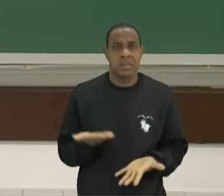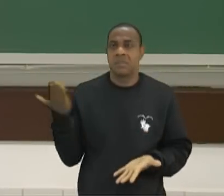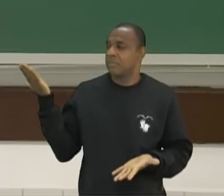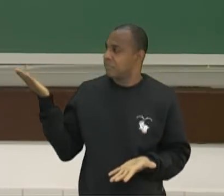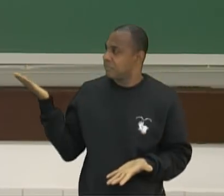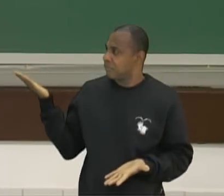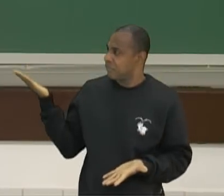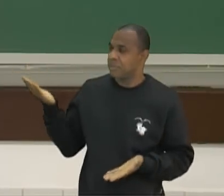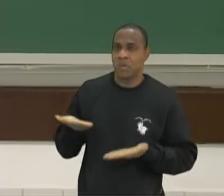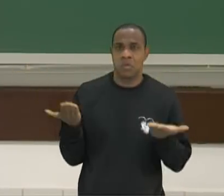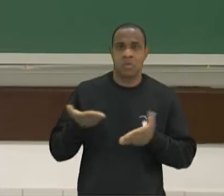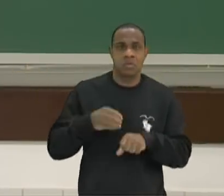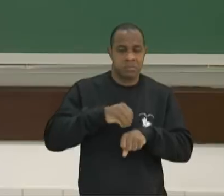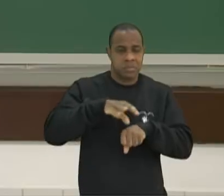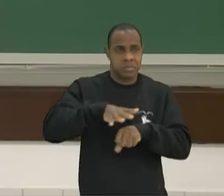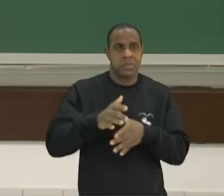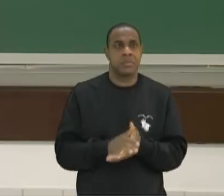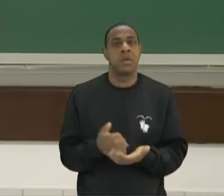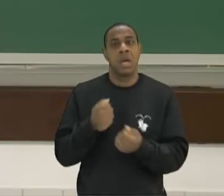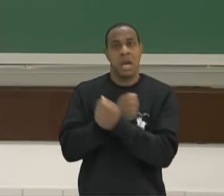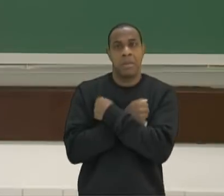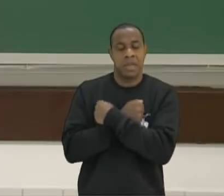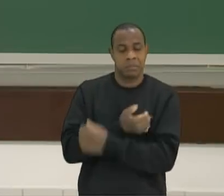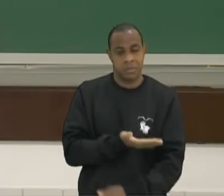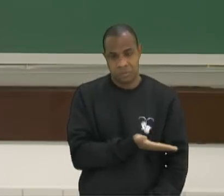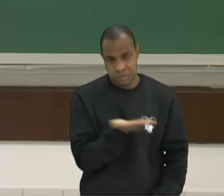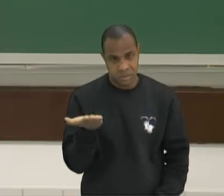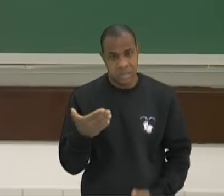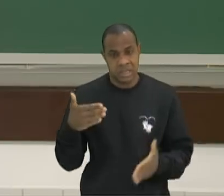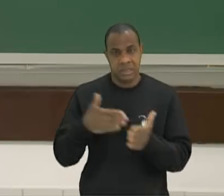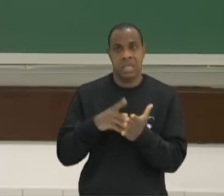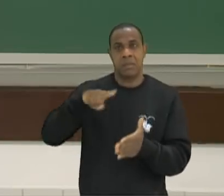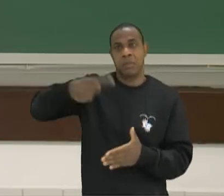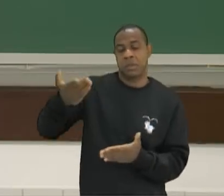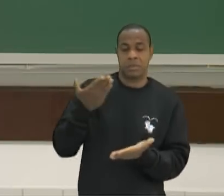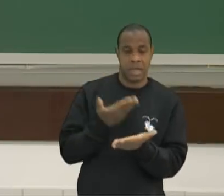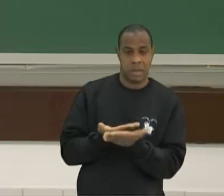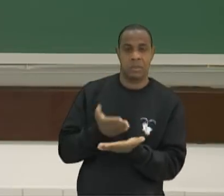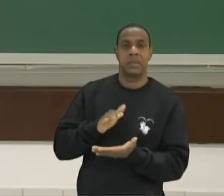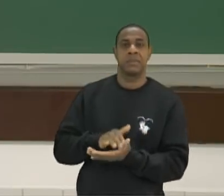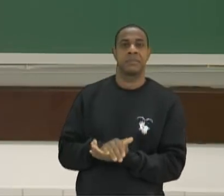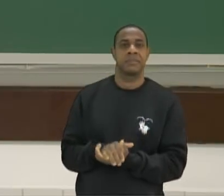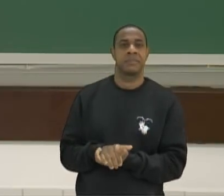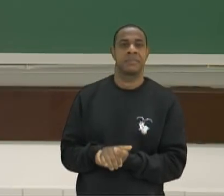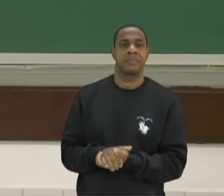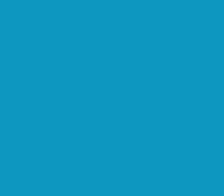da difração. Então, um grande abraço para vocês e nos vemos na nossa próxima aula.